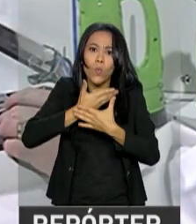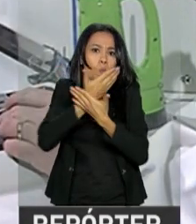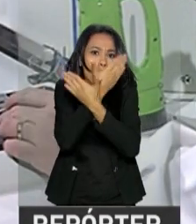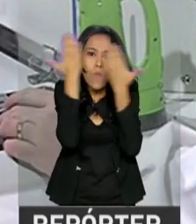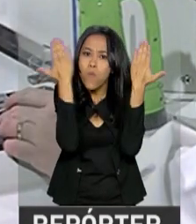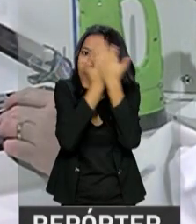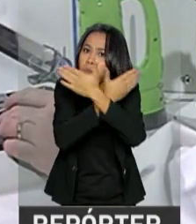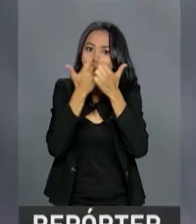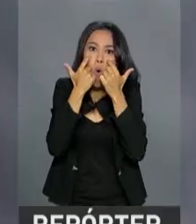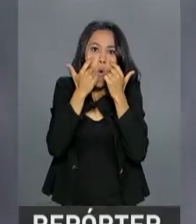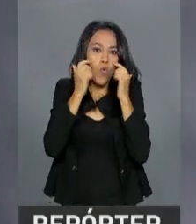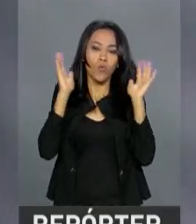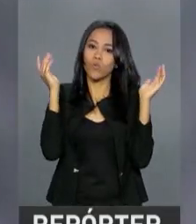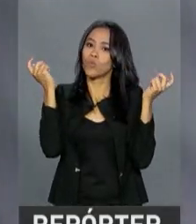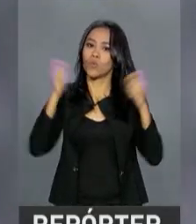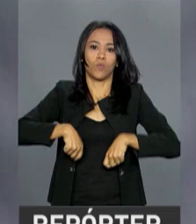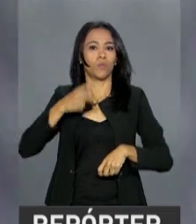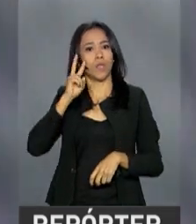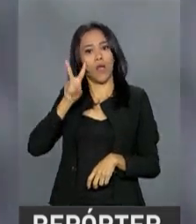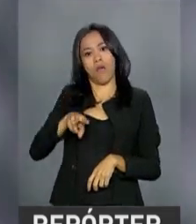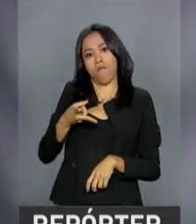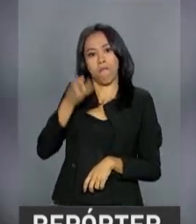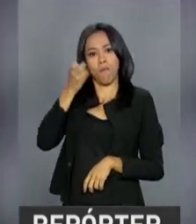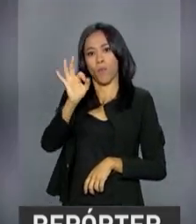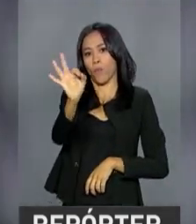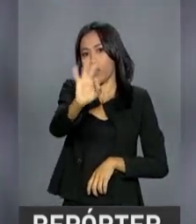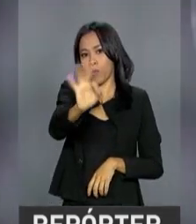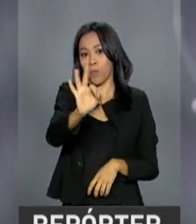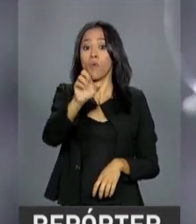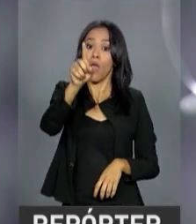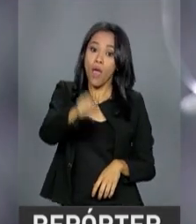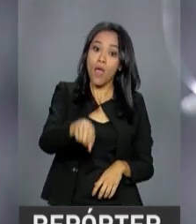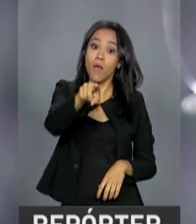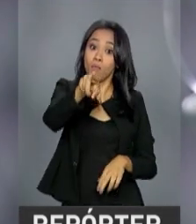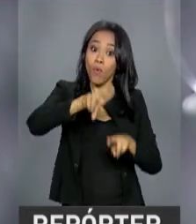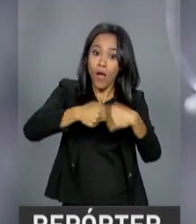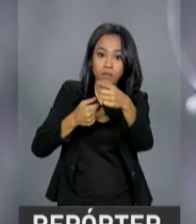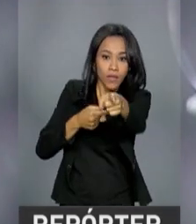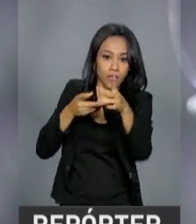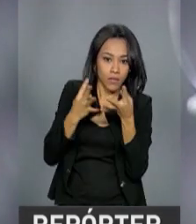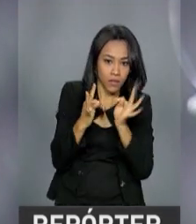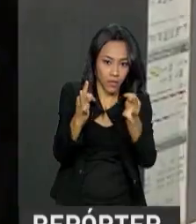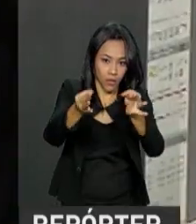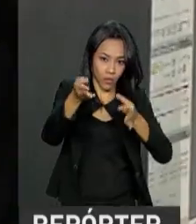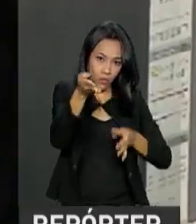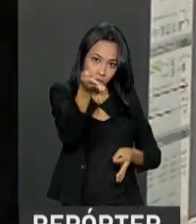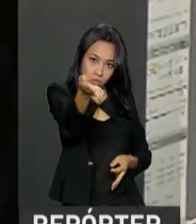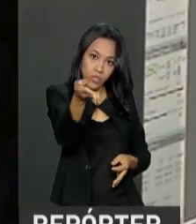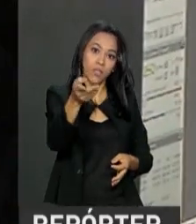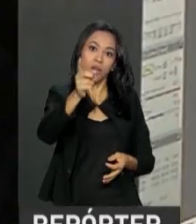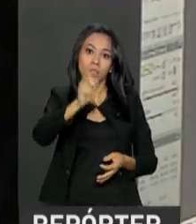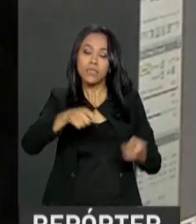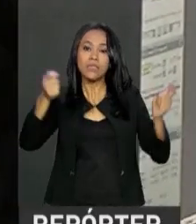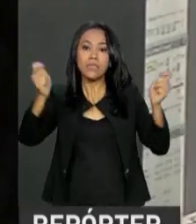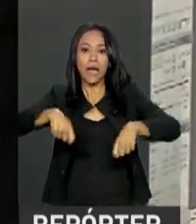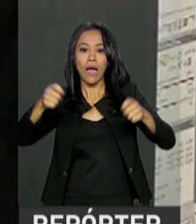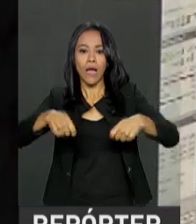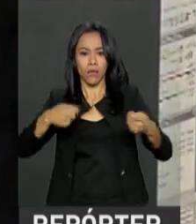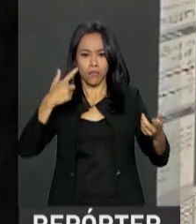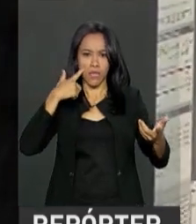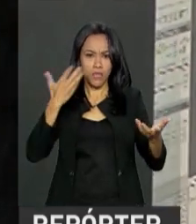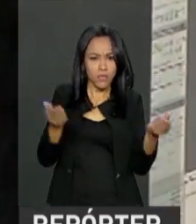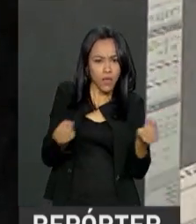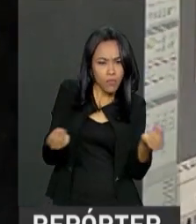olhar humano técnica possível graças à nanotecnologia ciência capaz de manipular